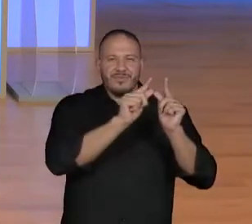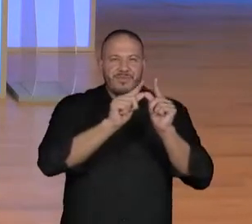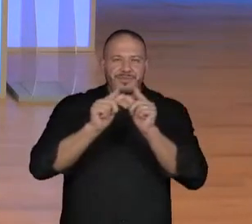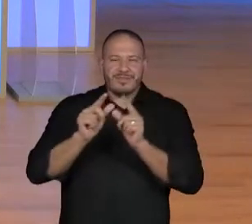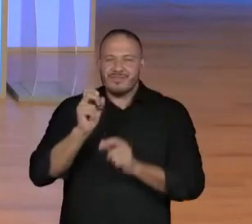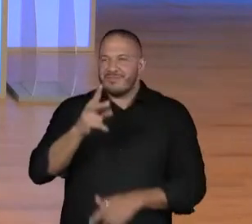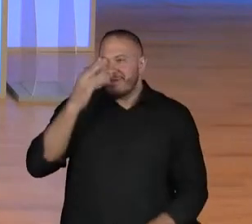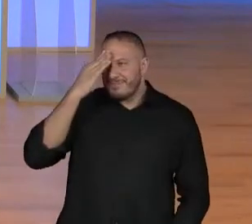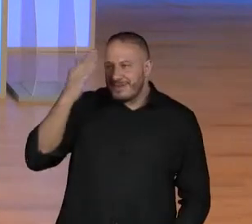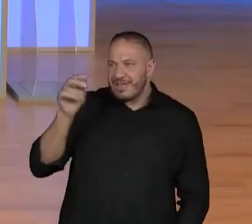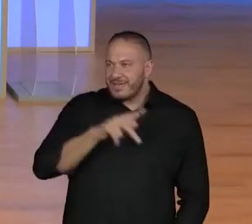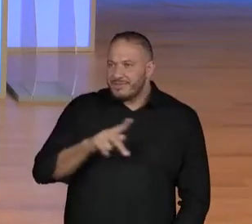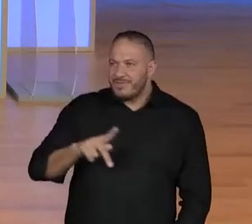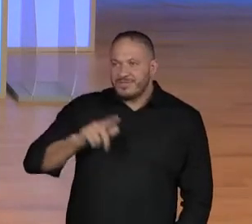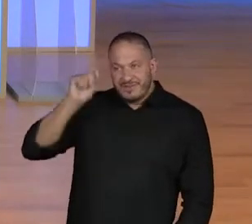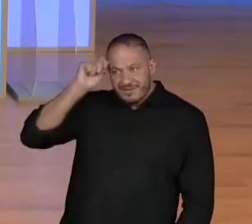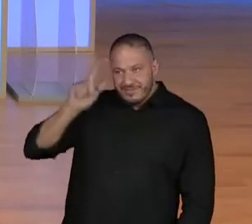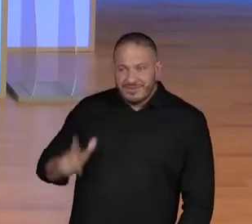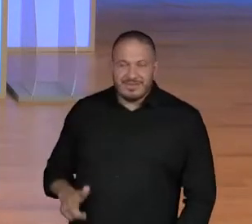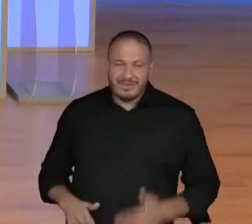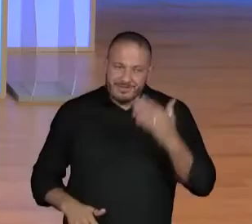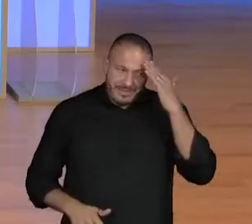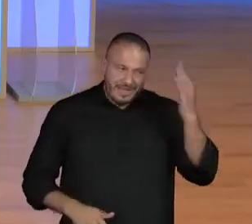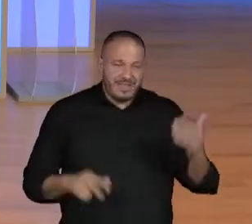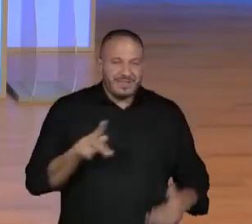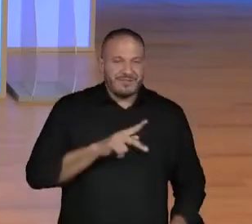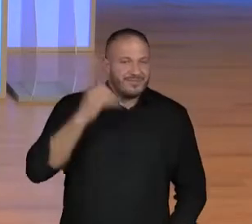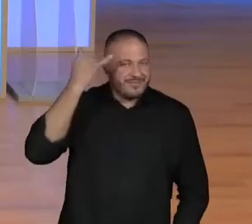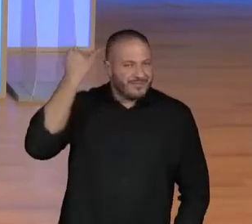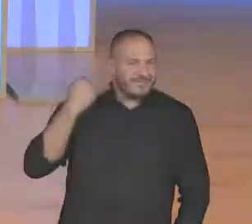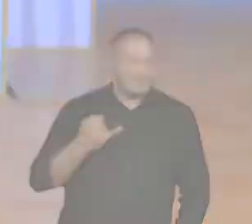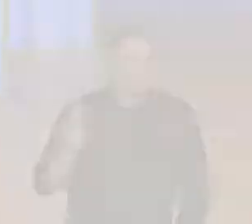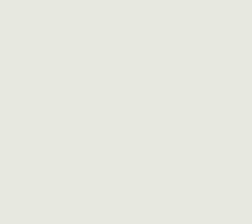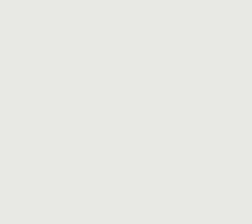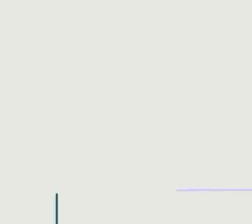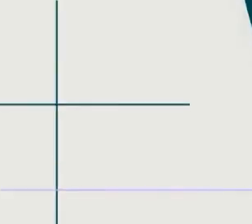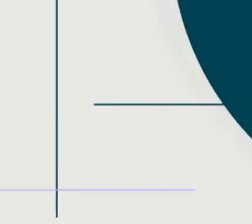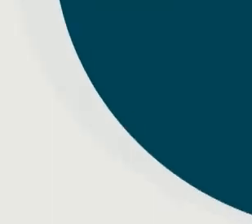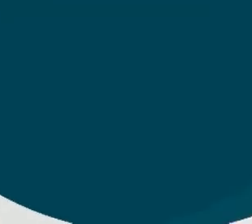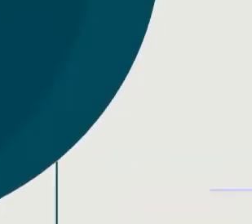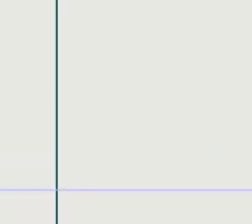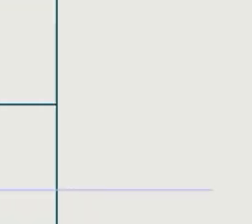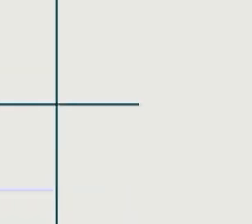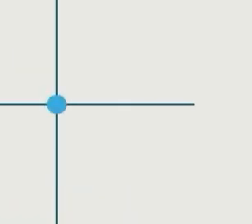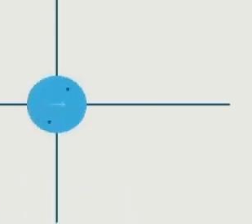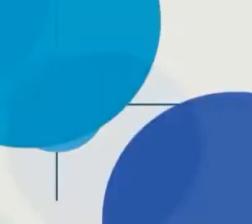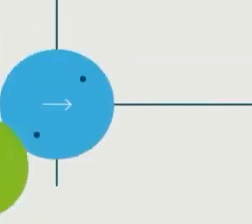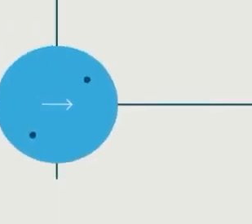Obrigada, Pro, Ana Lu. Obrigada, Pro. A gente Até fica daqui por a aqui. pouco. Bye, bye.